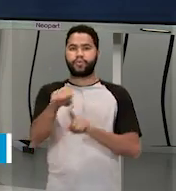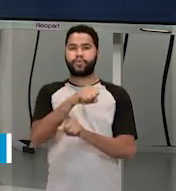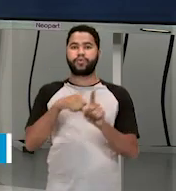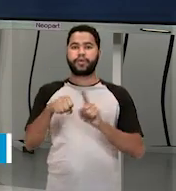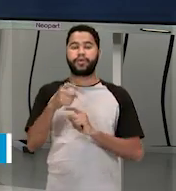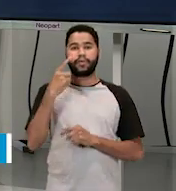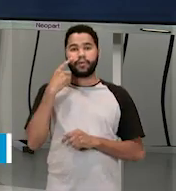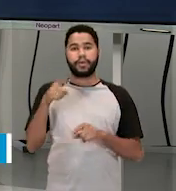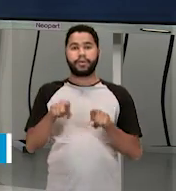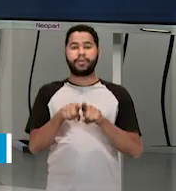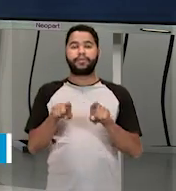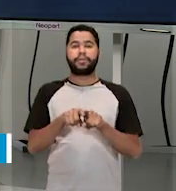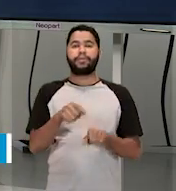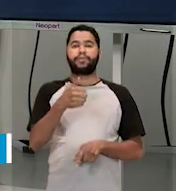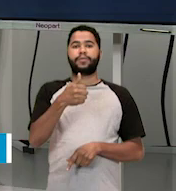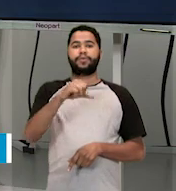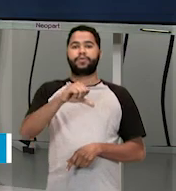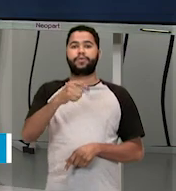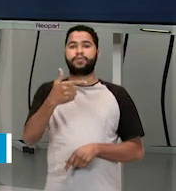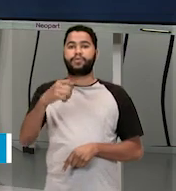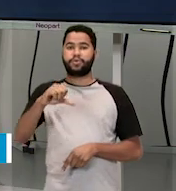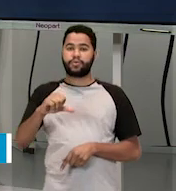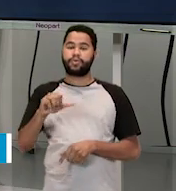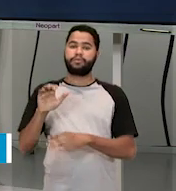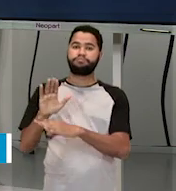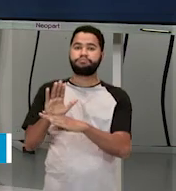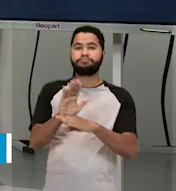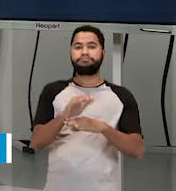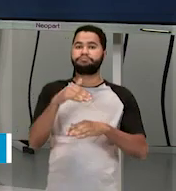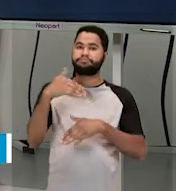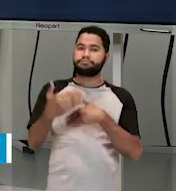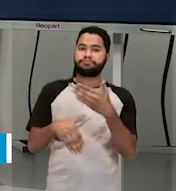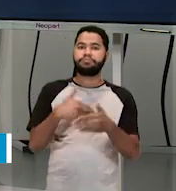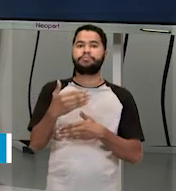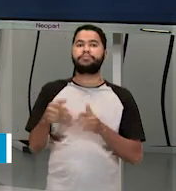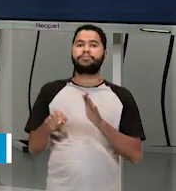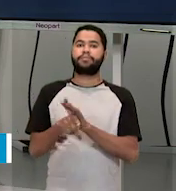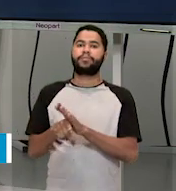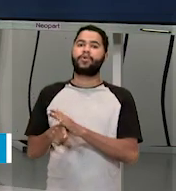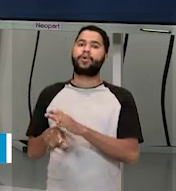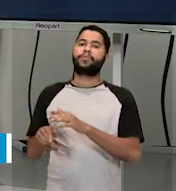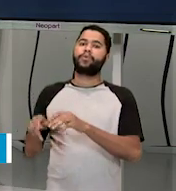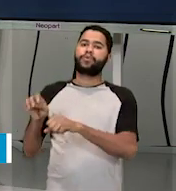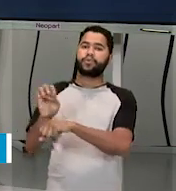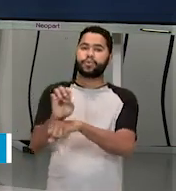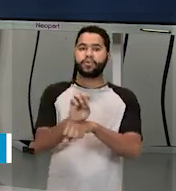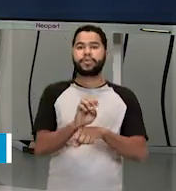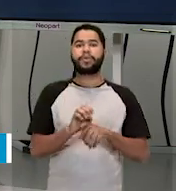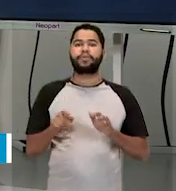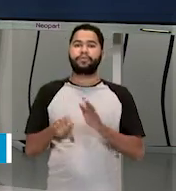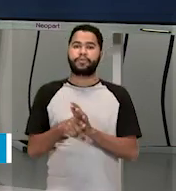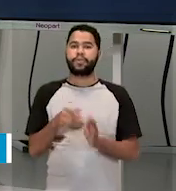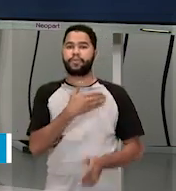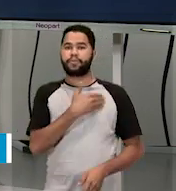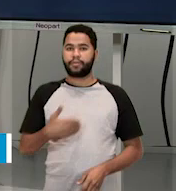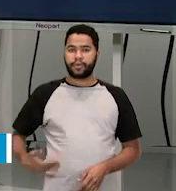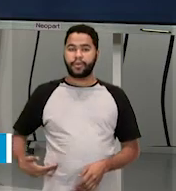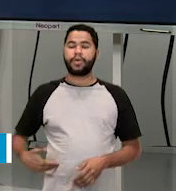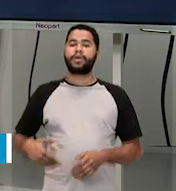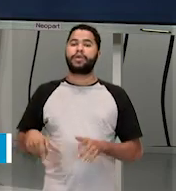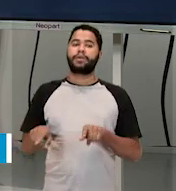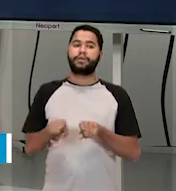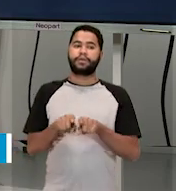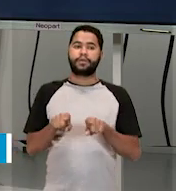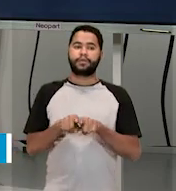crise de 1929 favoreceu o estabelecimento dos estados totalitários, militaristas,